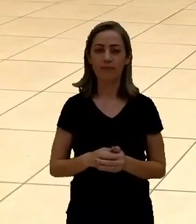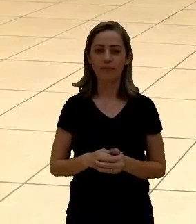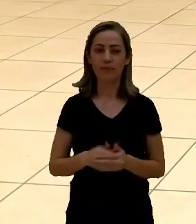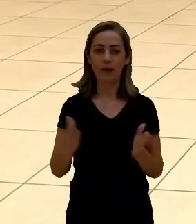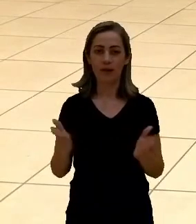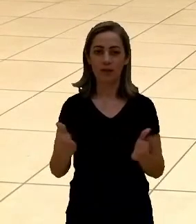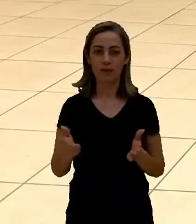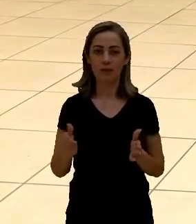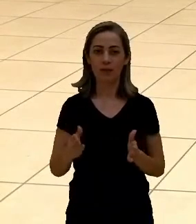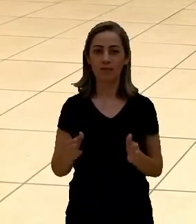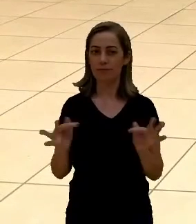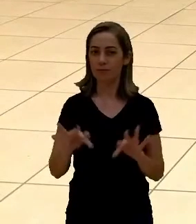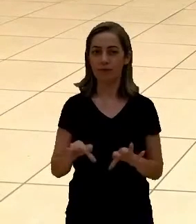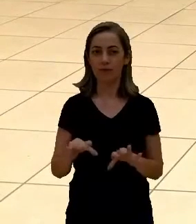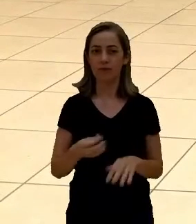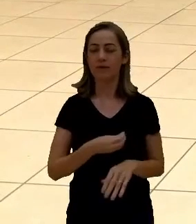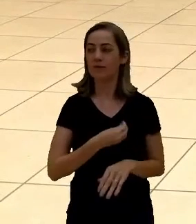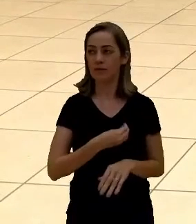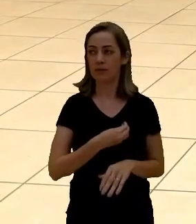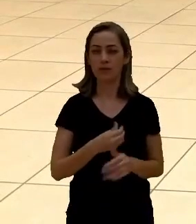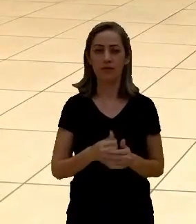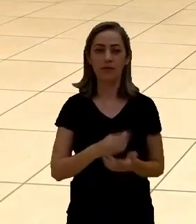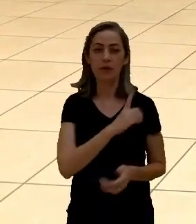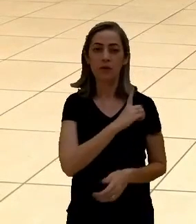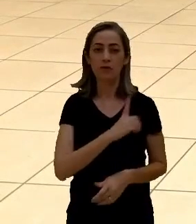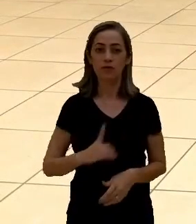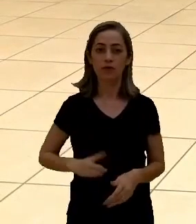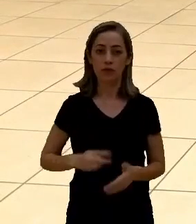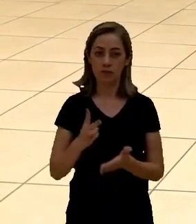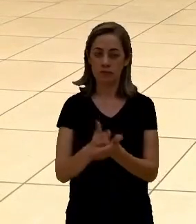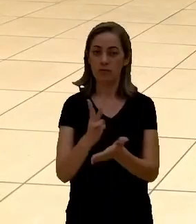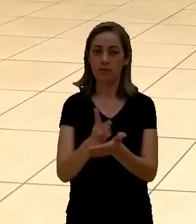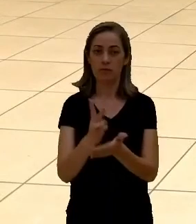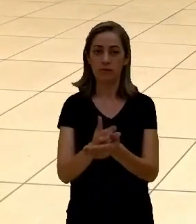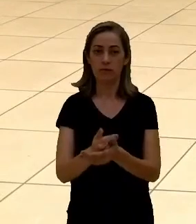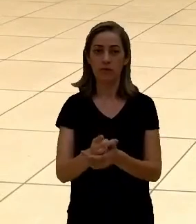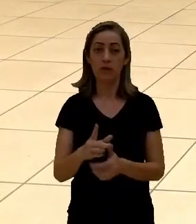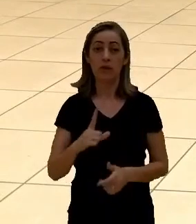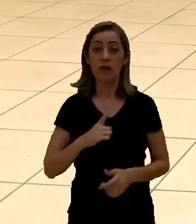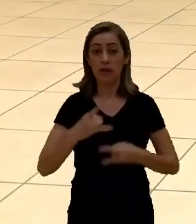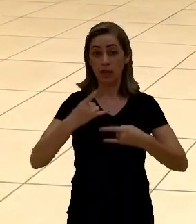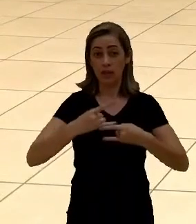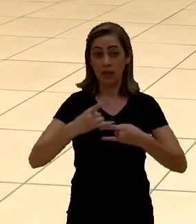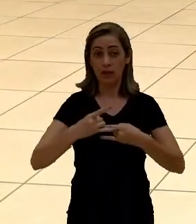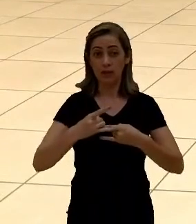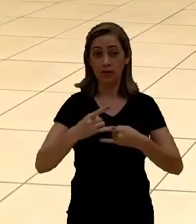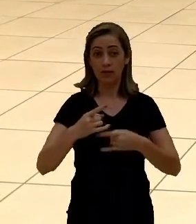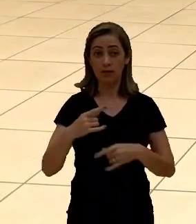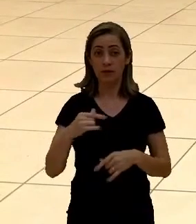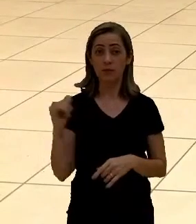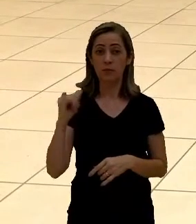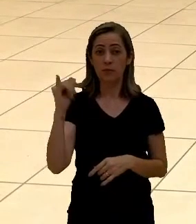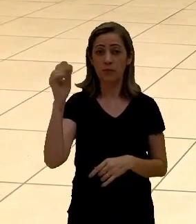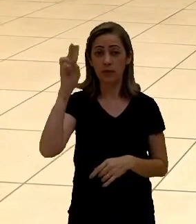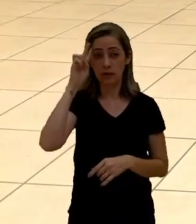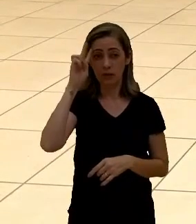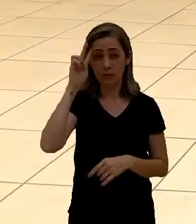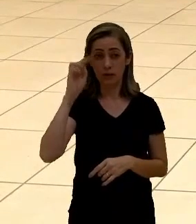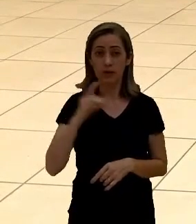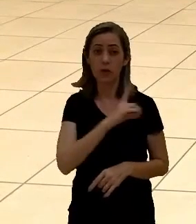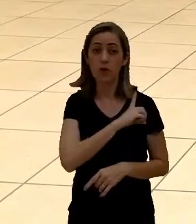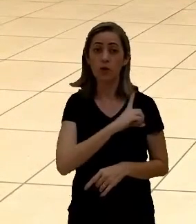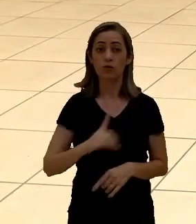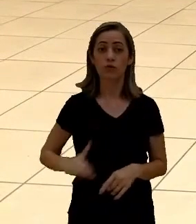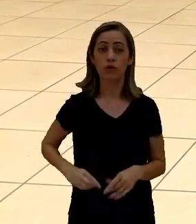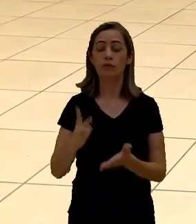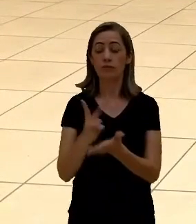lembrando que o diácono permanente vocês já tiveram uma Live falando sobre isso mas é importante frisar O diácono permanente